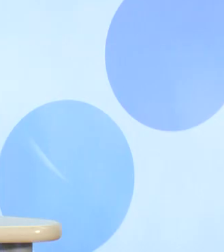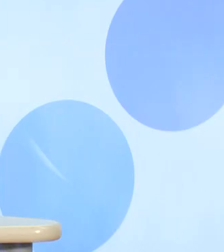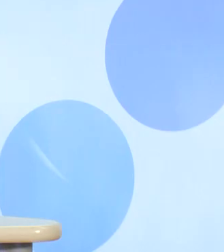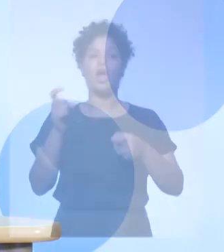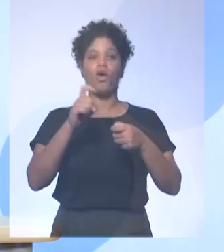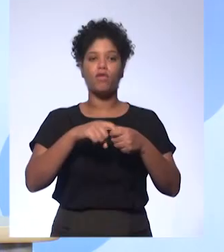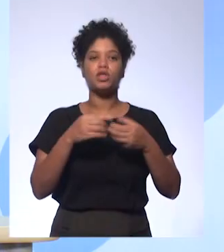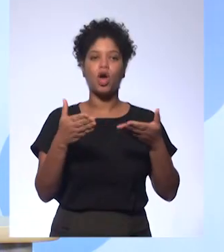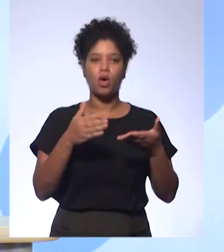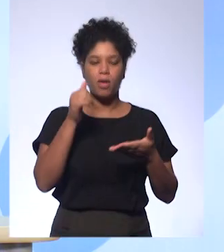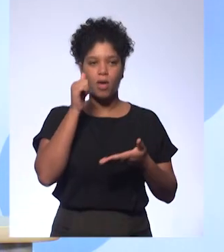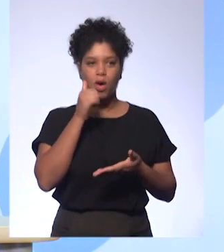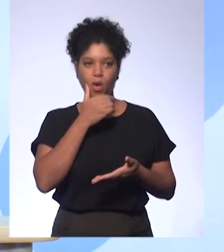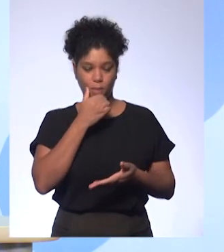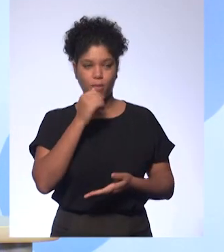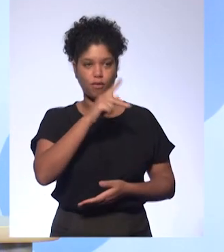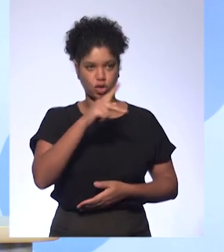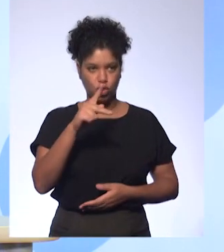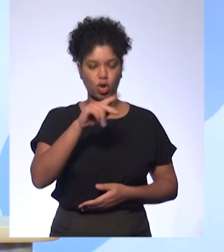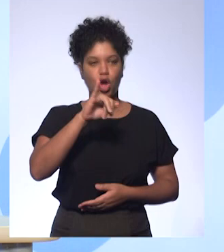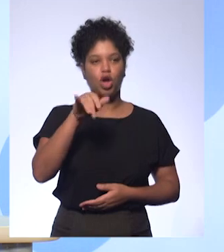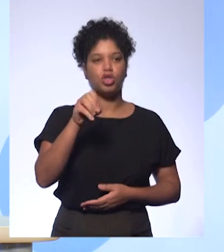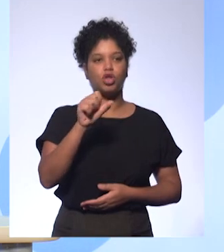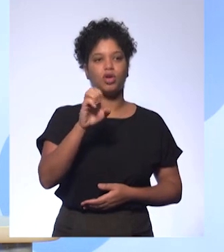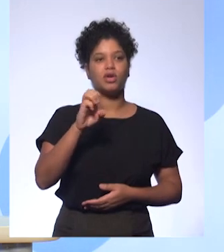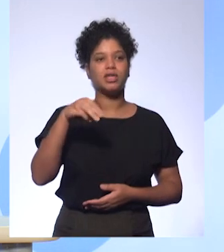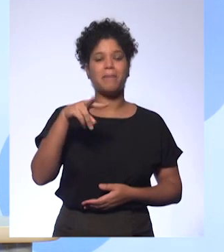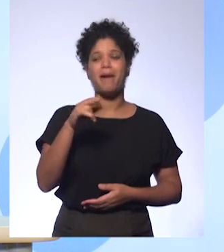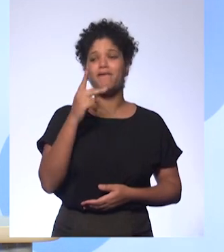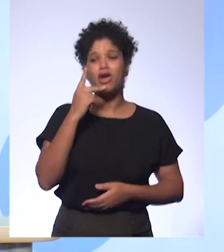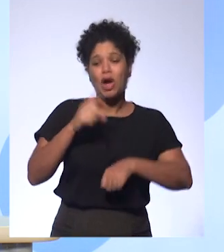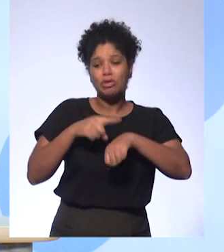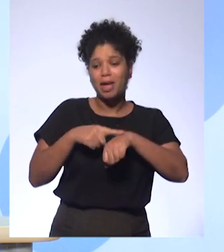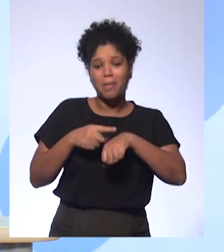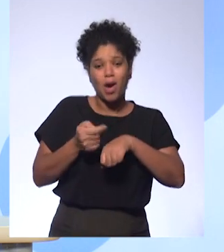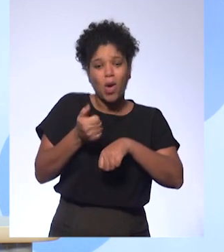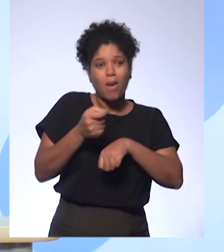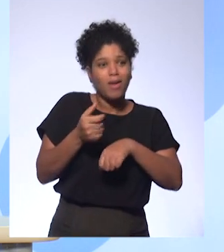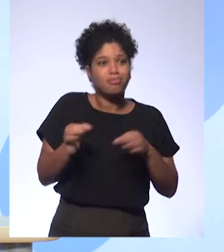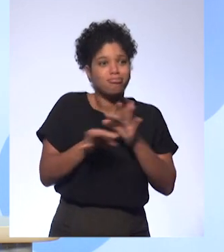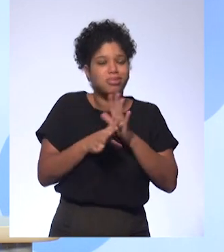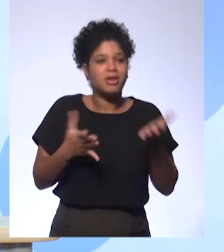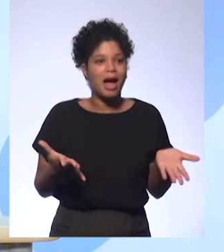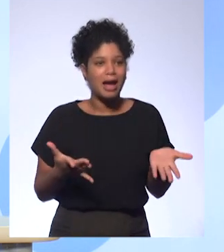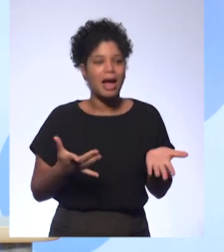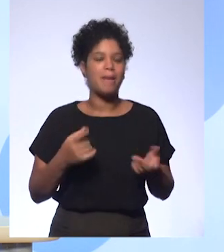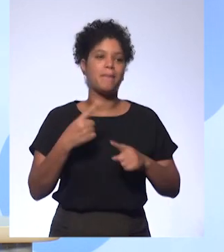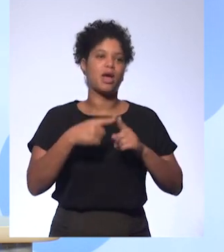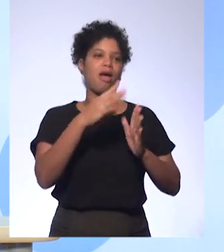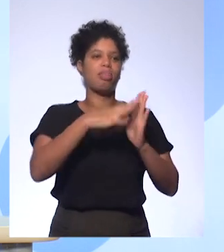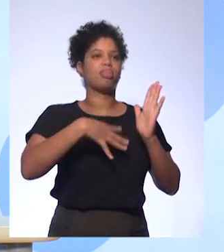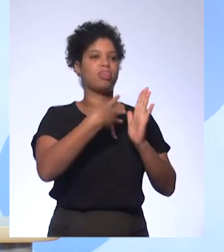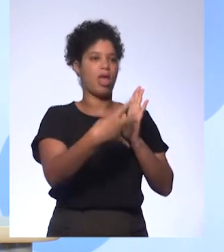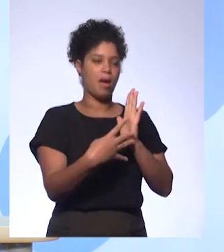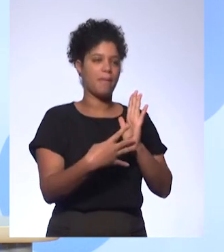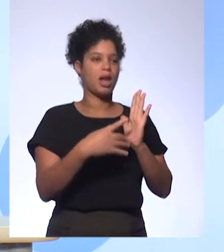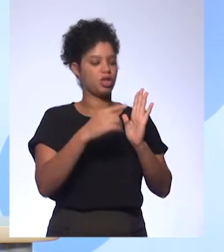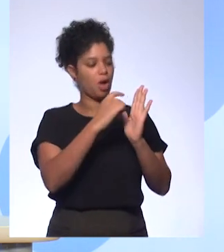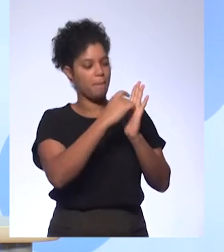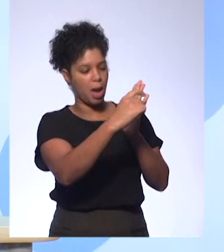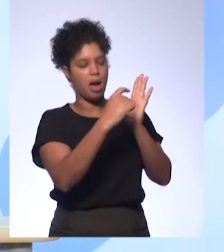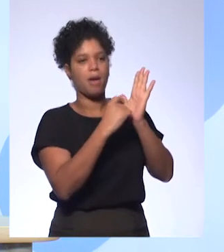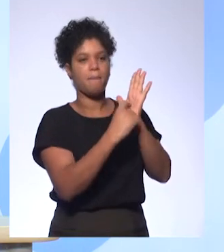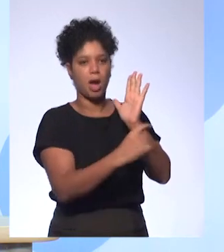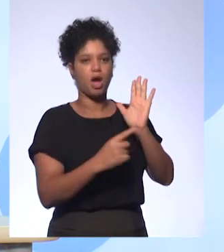Retomando aqui, professor Josimar, alguns professores falaram que o tempo é curto, realmente o tempo está um pouco curto para vocês responderem, que a tabela, no caso, tem 2 etapas,